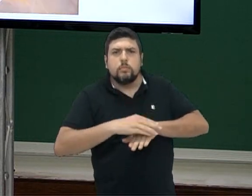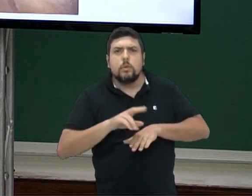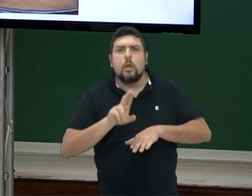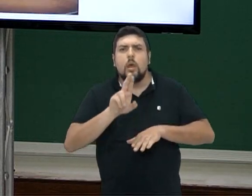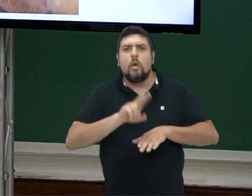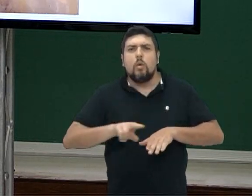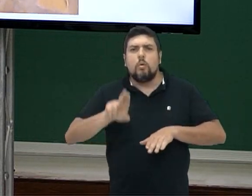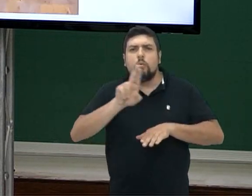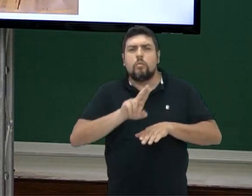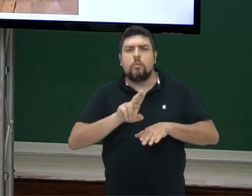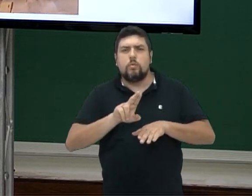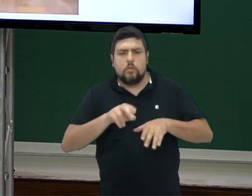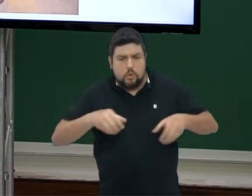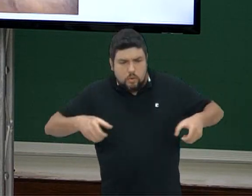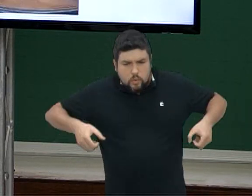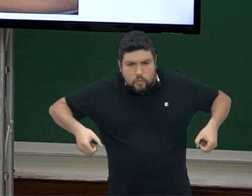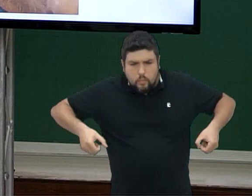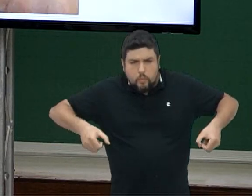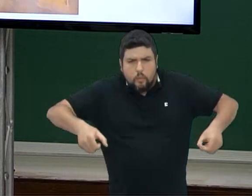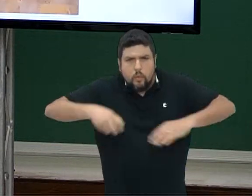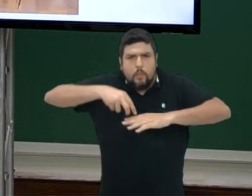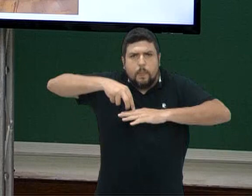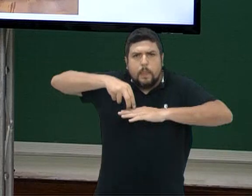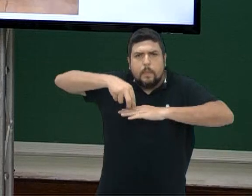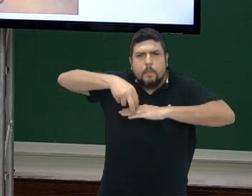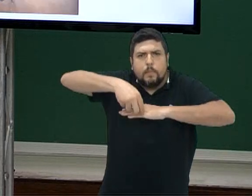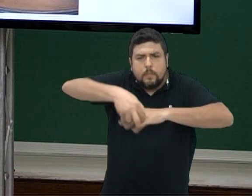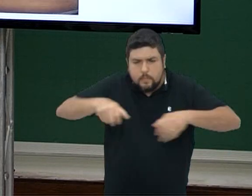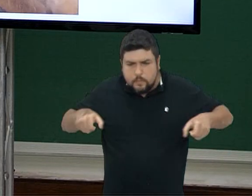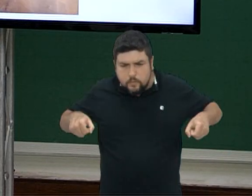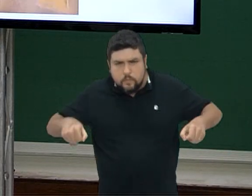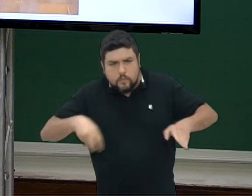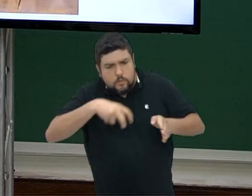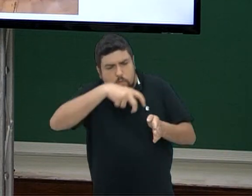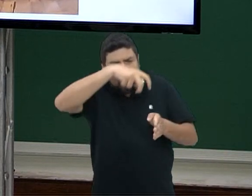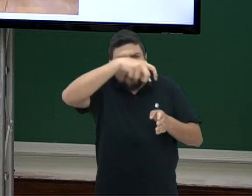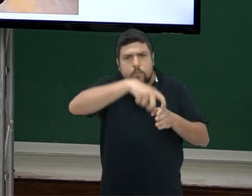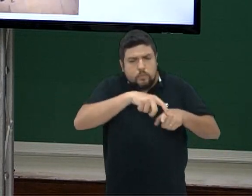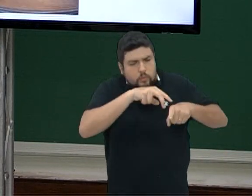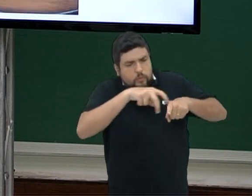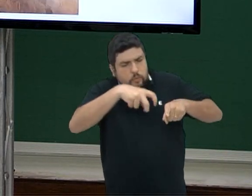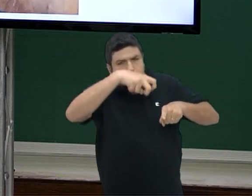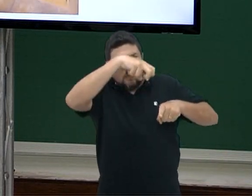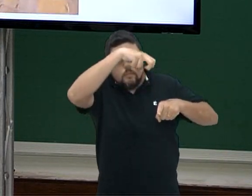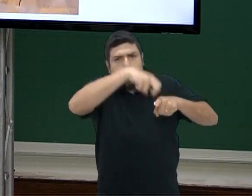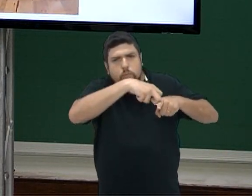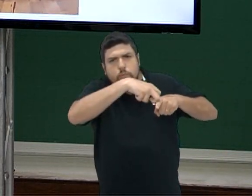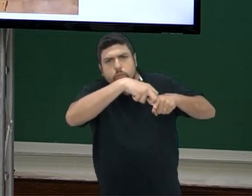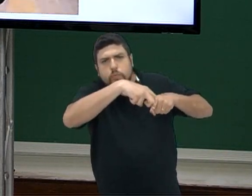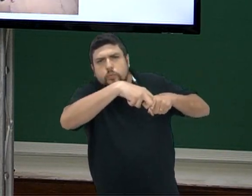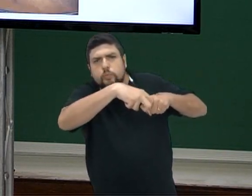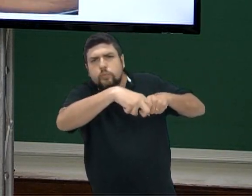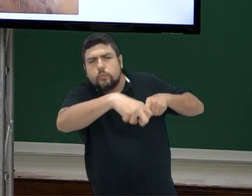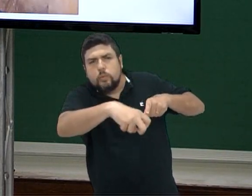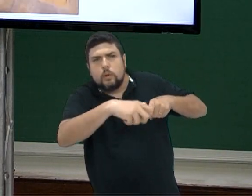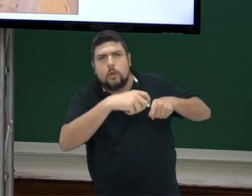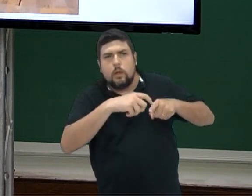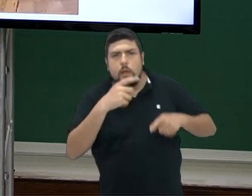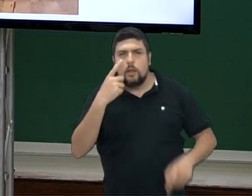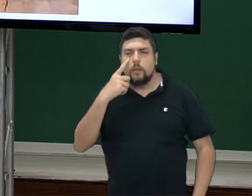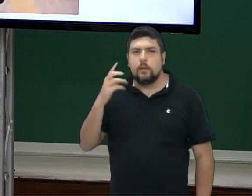corrimões, ele vai utilizar das escadarias, das calçadas para desenvolver os seus movimentos. E aqui é um dos movimentos, né, que o Tony Hawk está